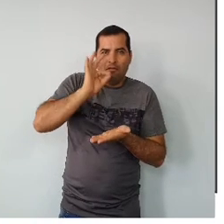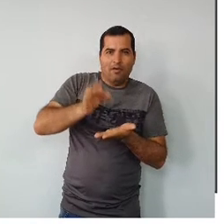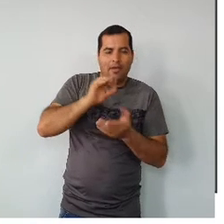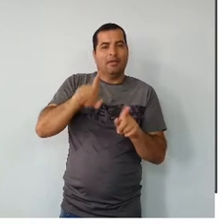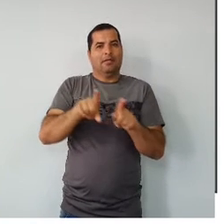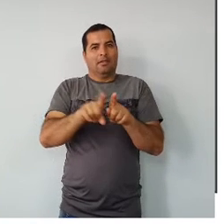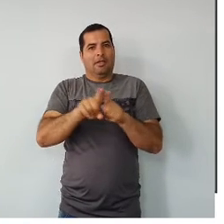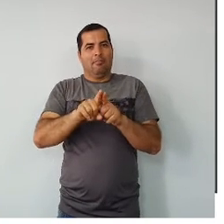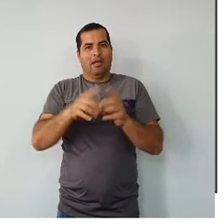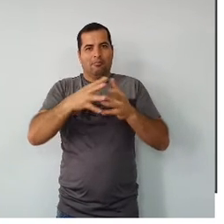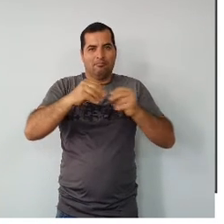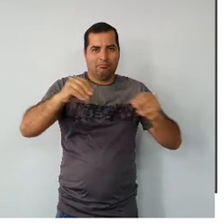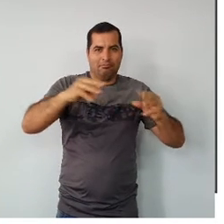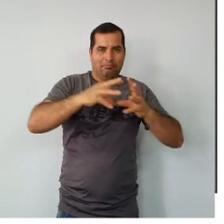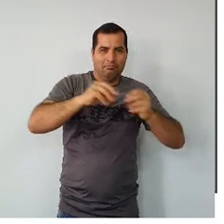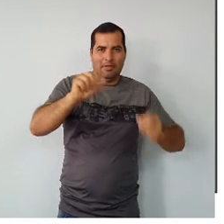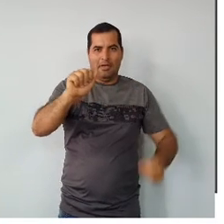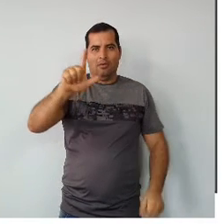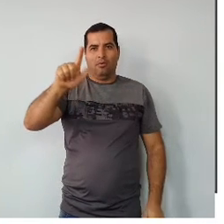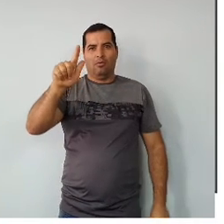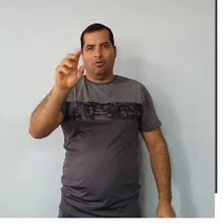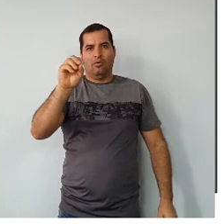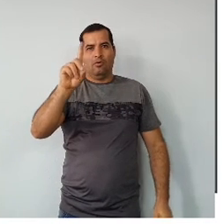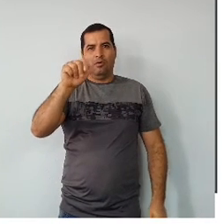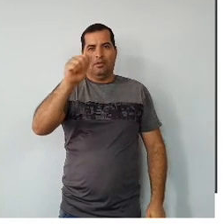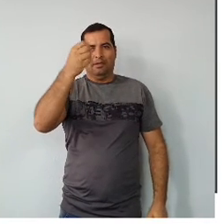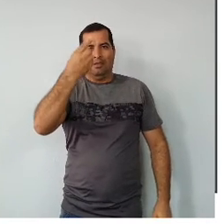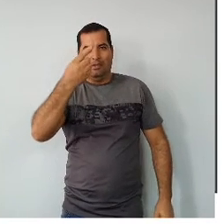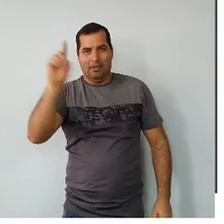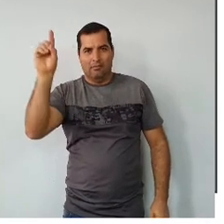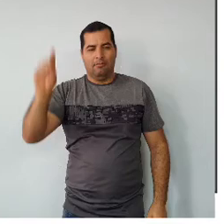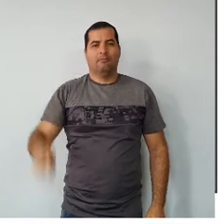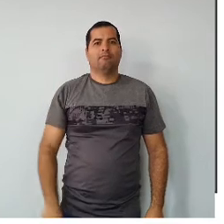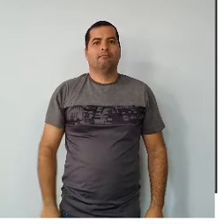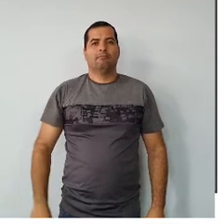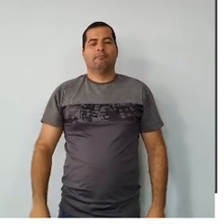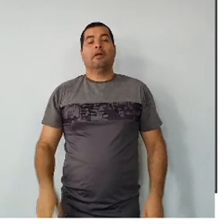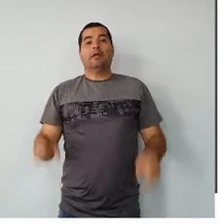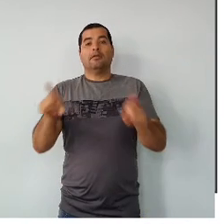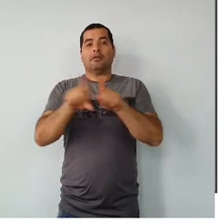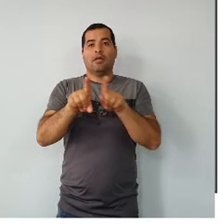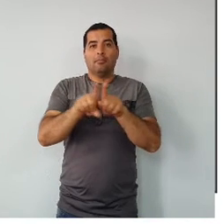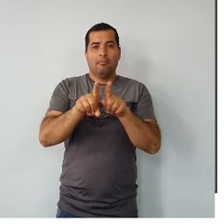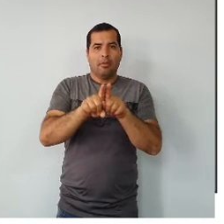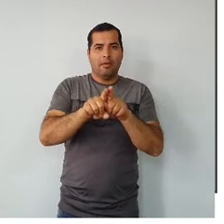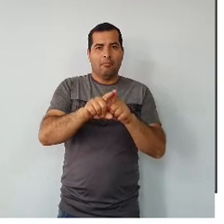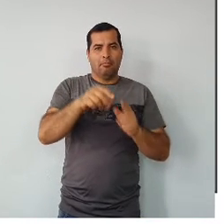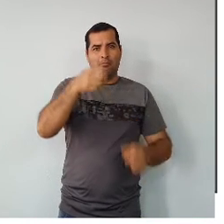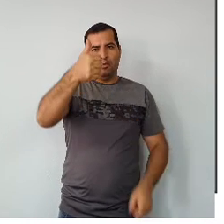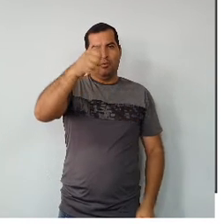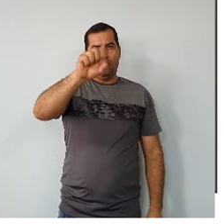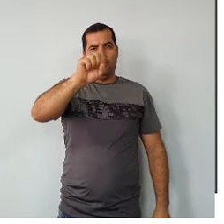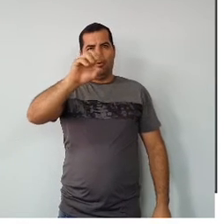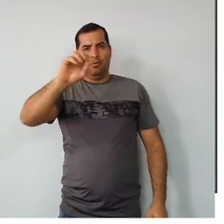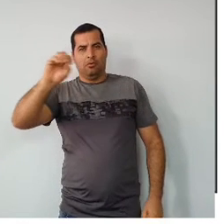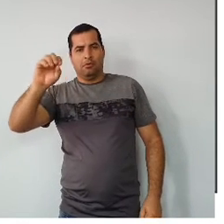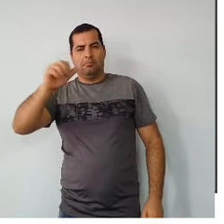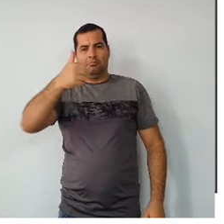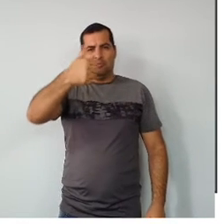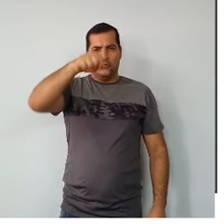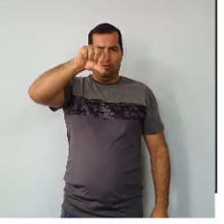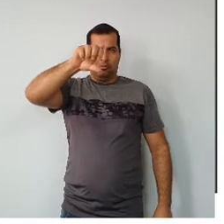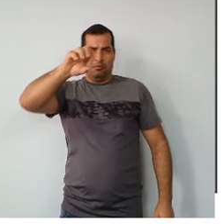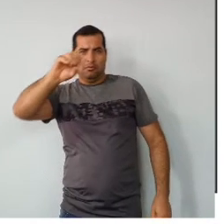algodão. Aqui era o século que aconteceu essa grande expansão, foi o século XVIII e também